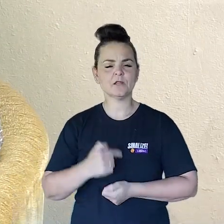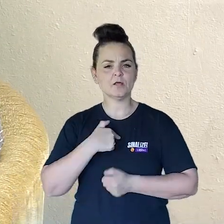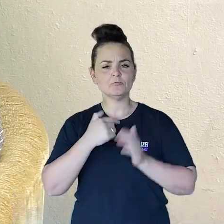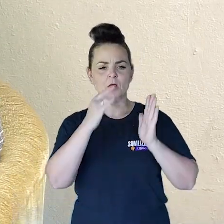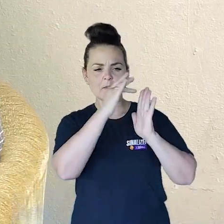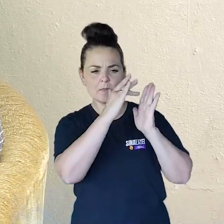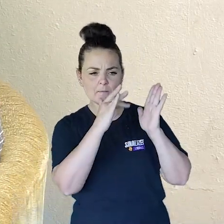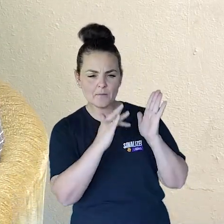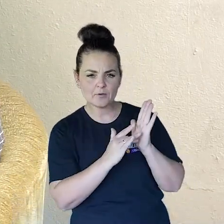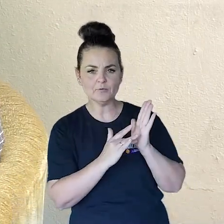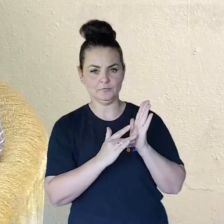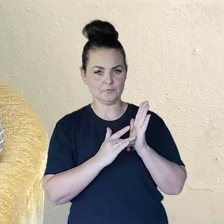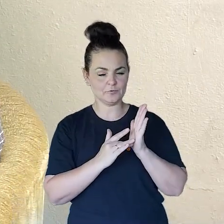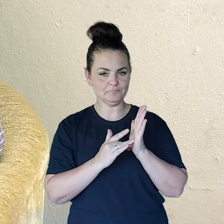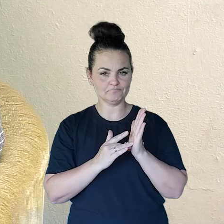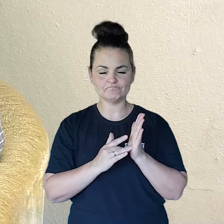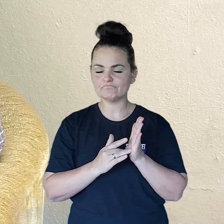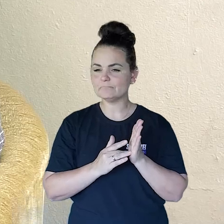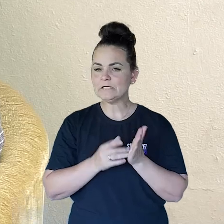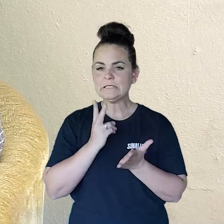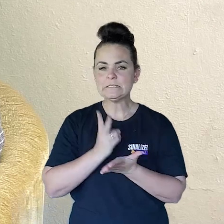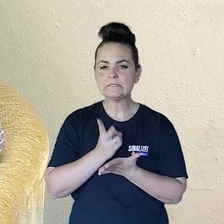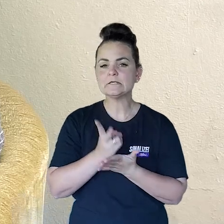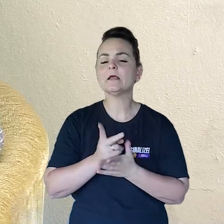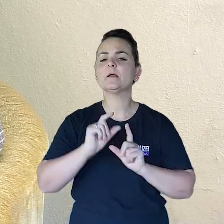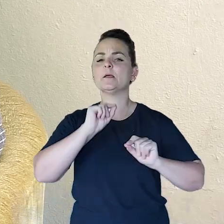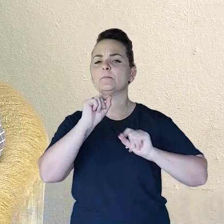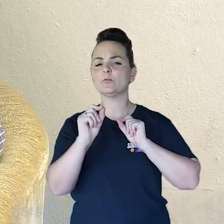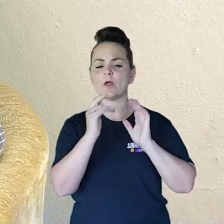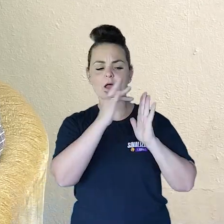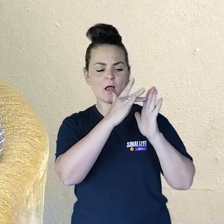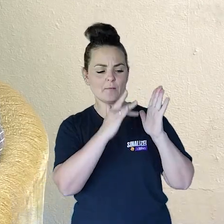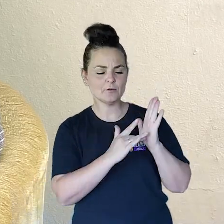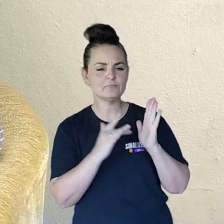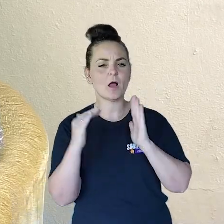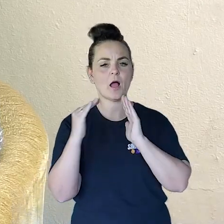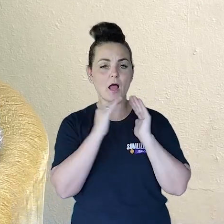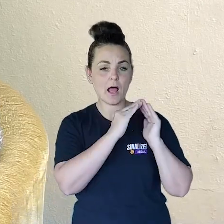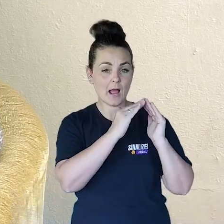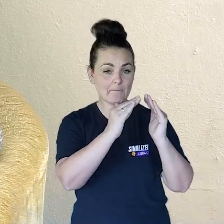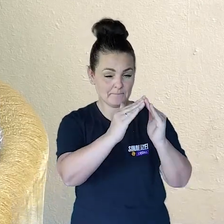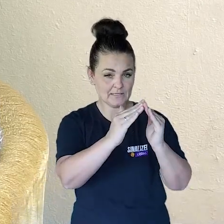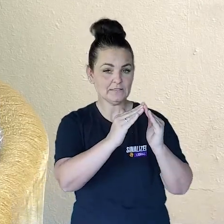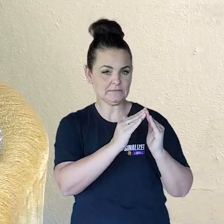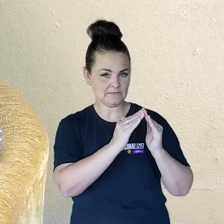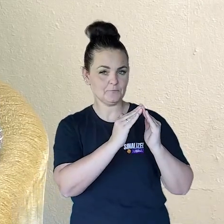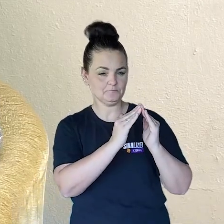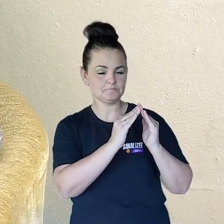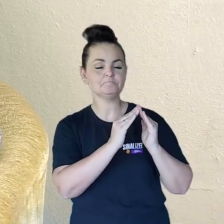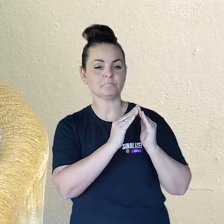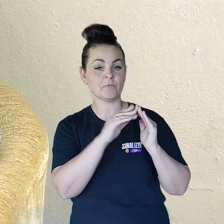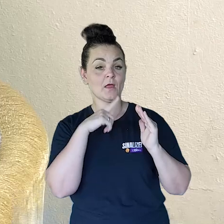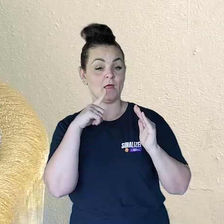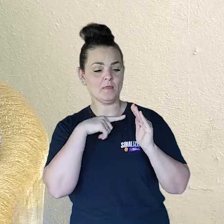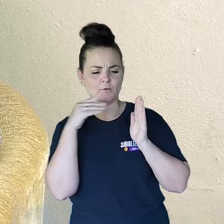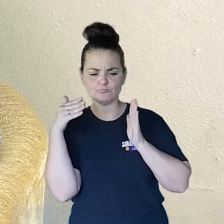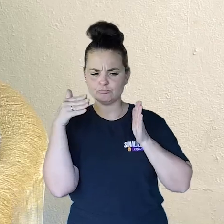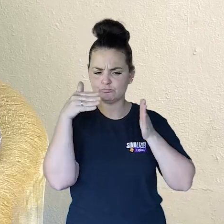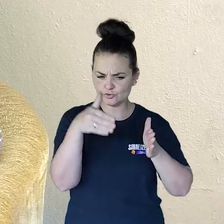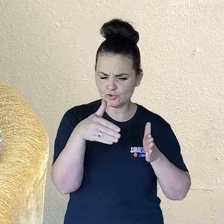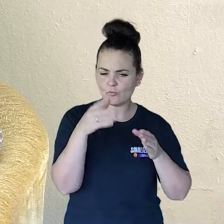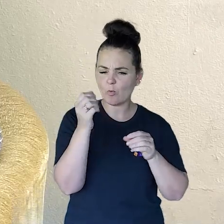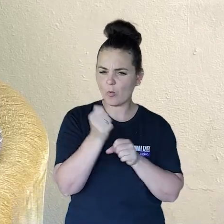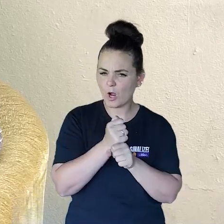muito assuntos relacionados à área da habitação. Eu vejo ser de extrema importância nós termos este foco para